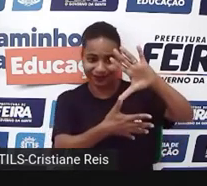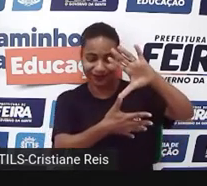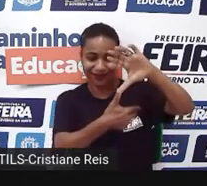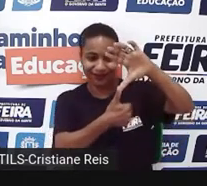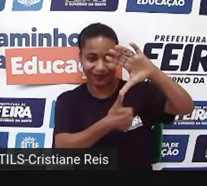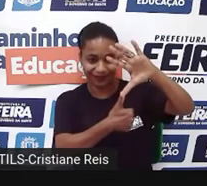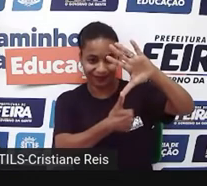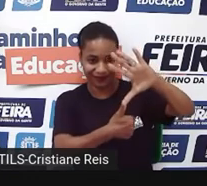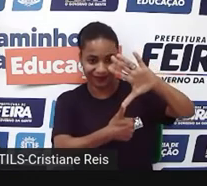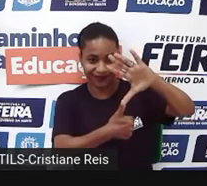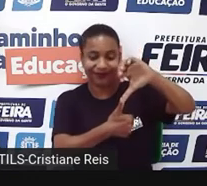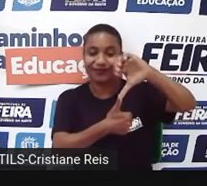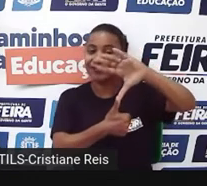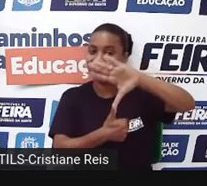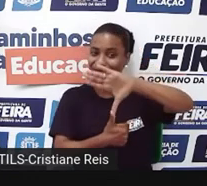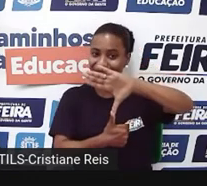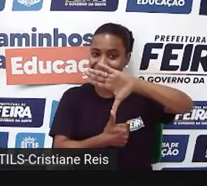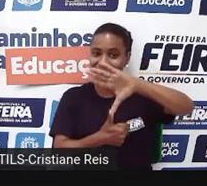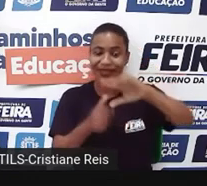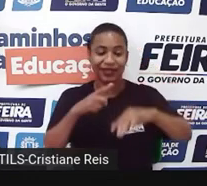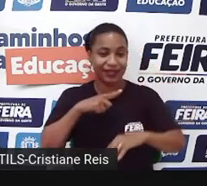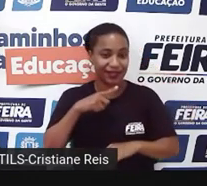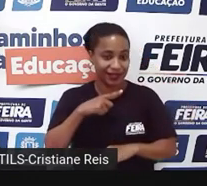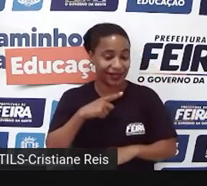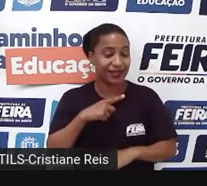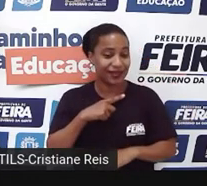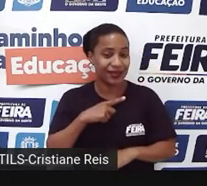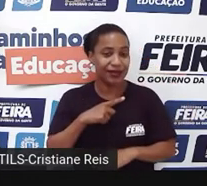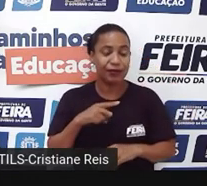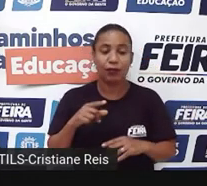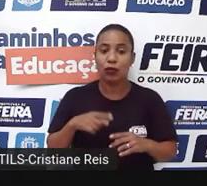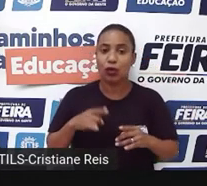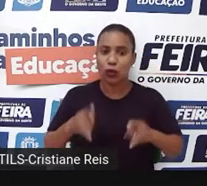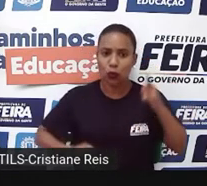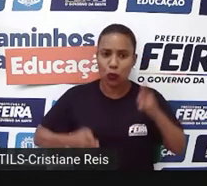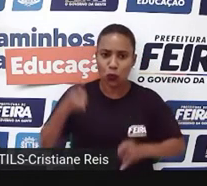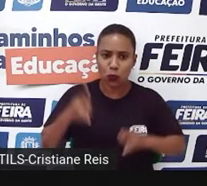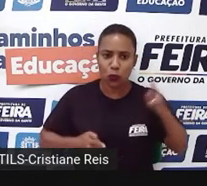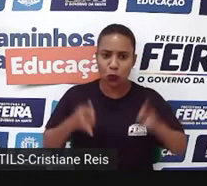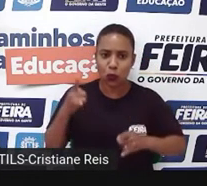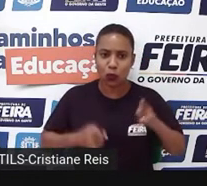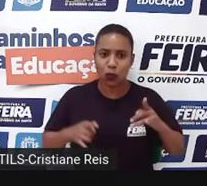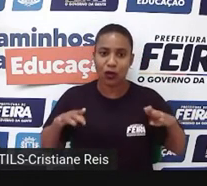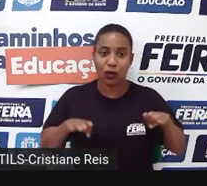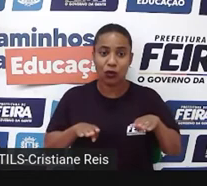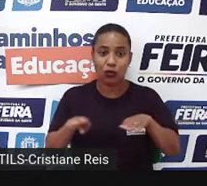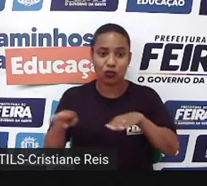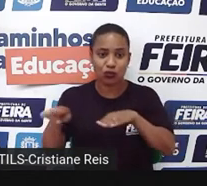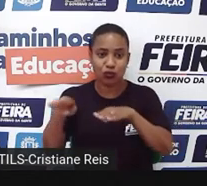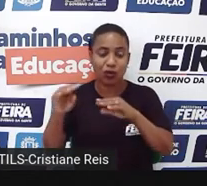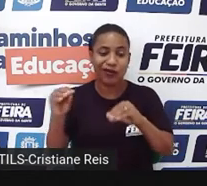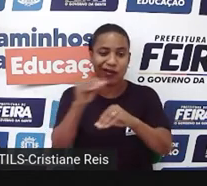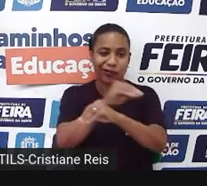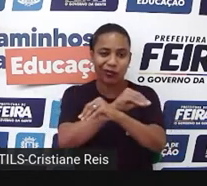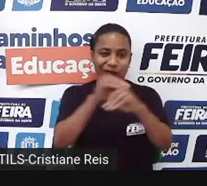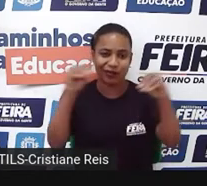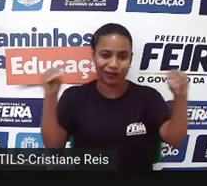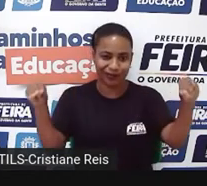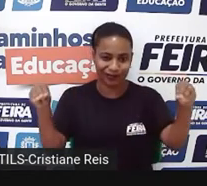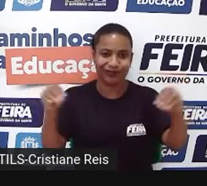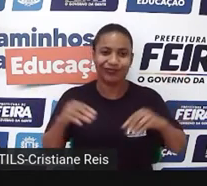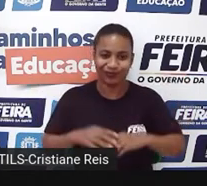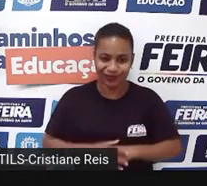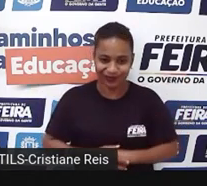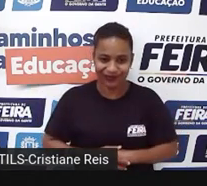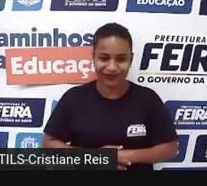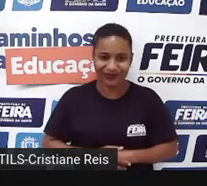Transformers, eles ficam migrando de um lugar para outro nesse contexto aí. Let's go. The film